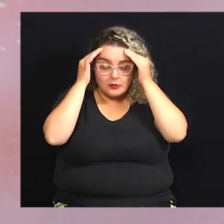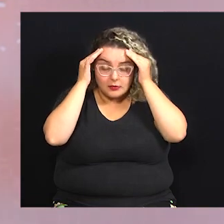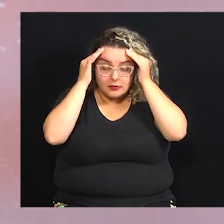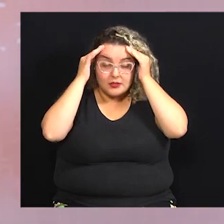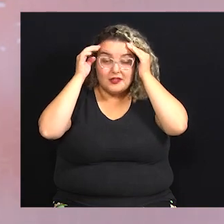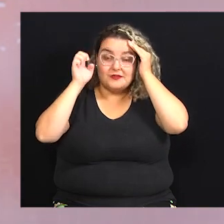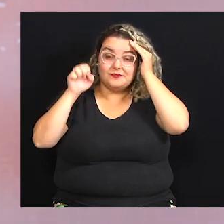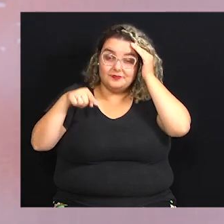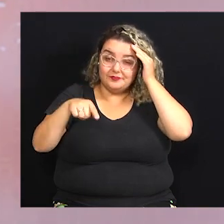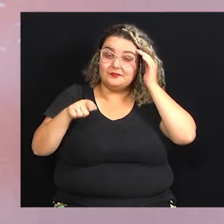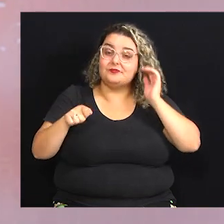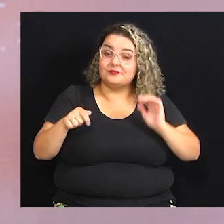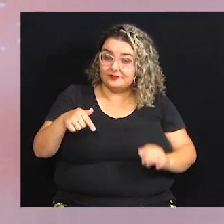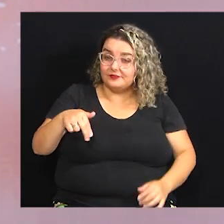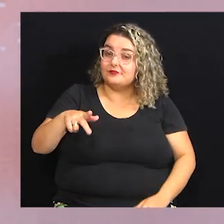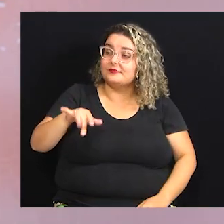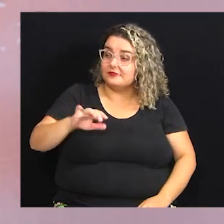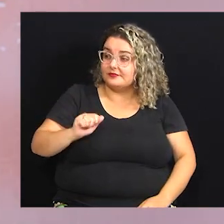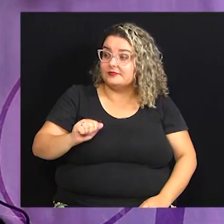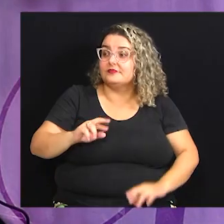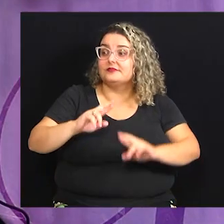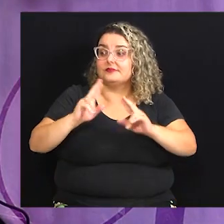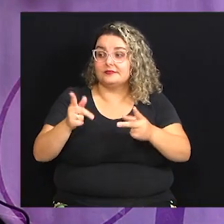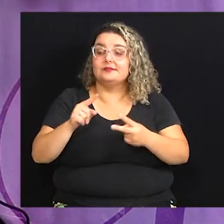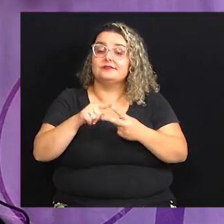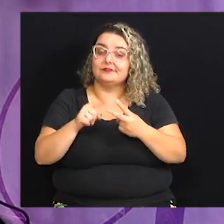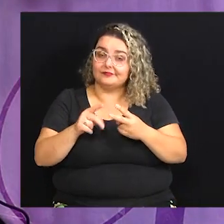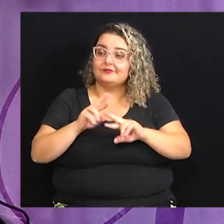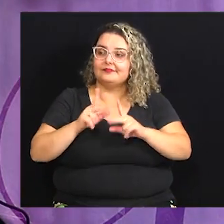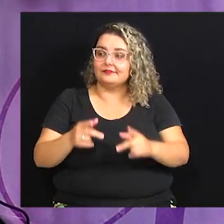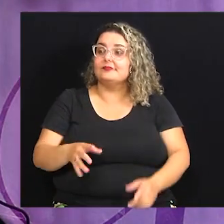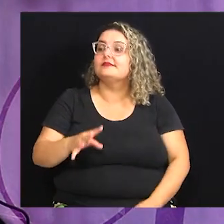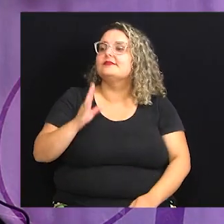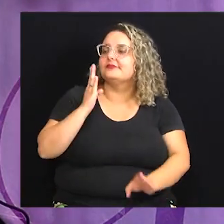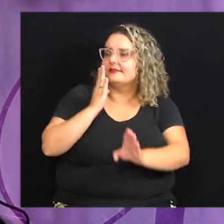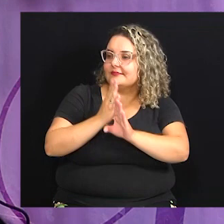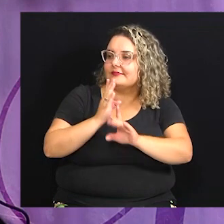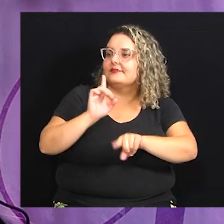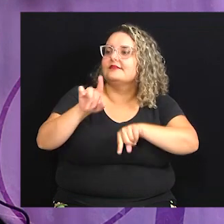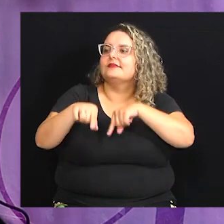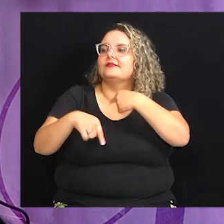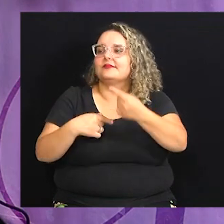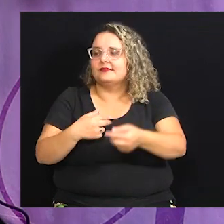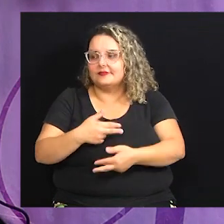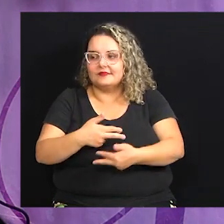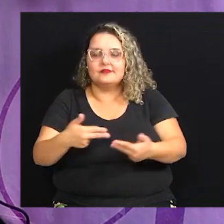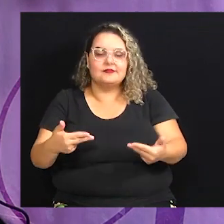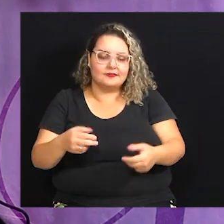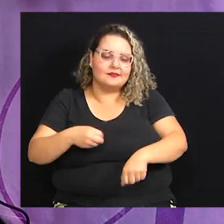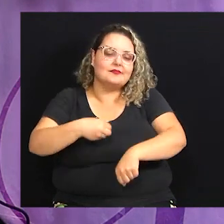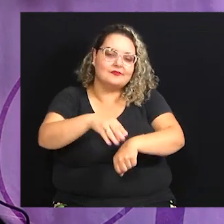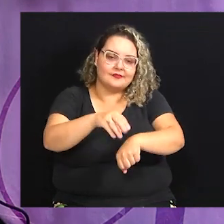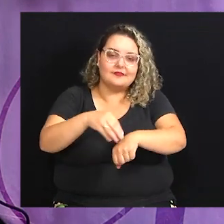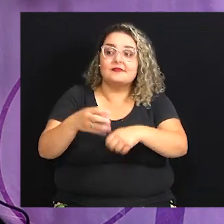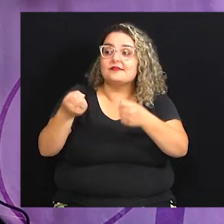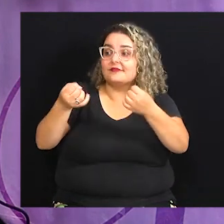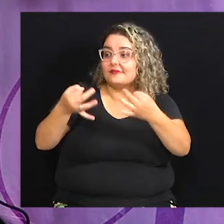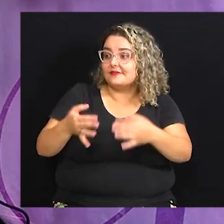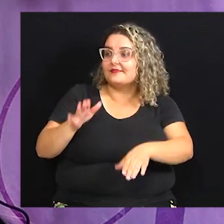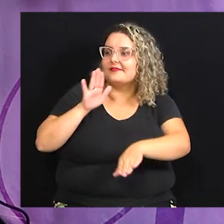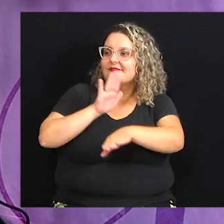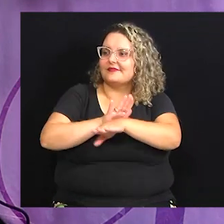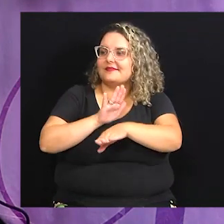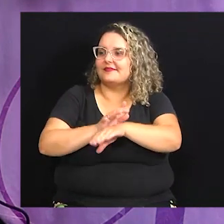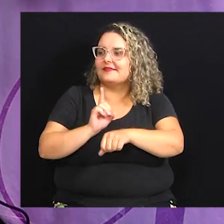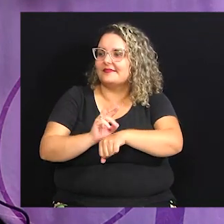de enxaqueca, que são duas coisas diferentes. E é isso que a gente vai descobrir aqui hoje, entre outras dicas, outras explicações,